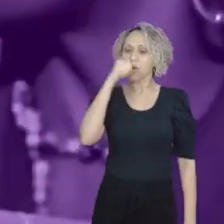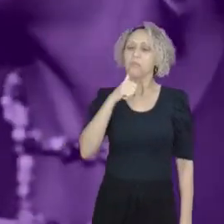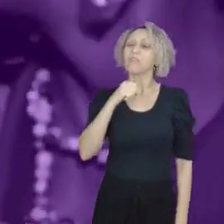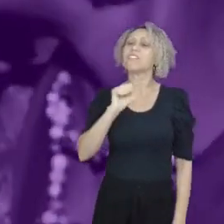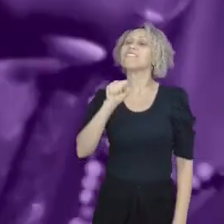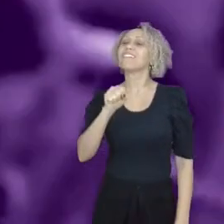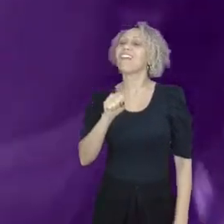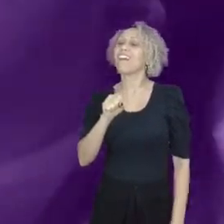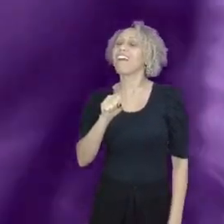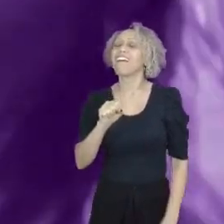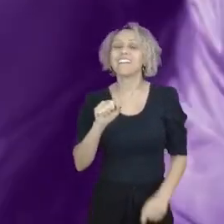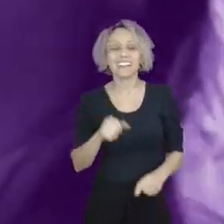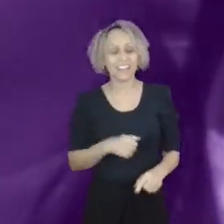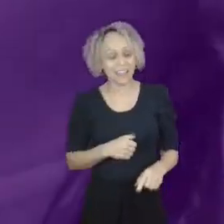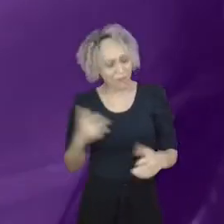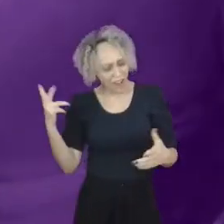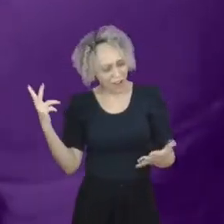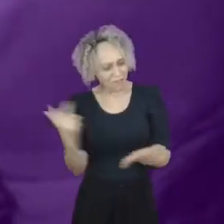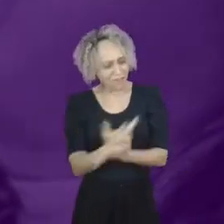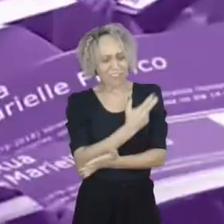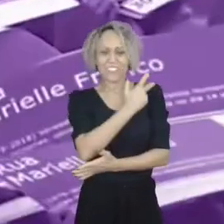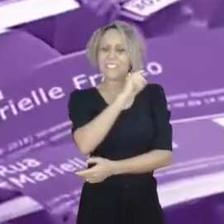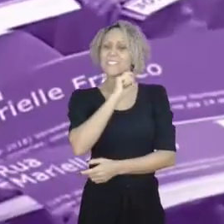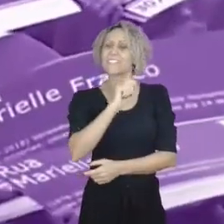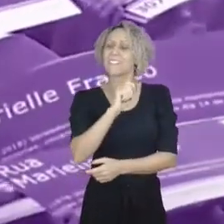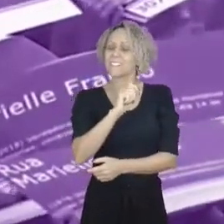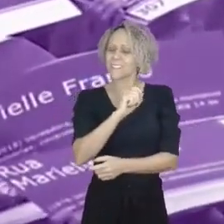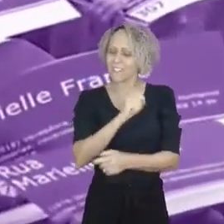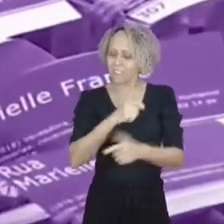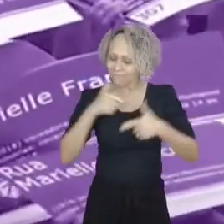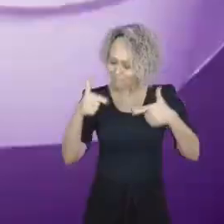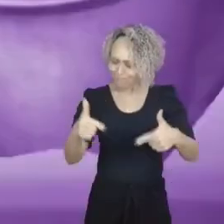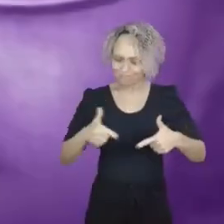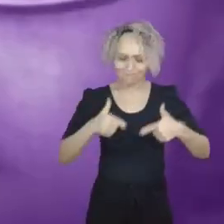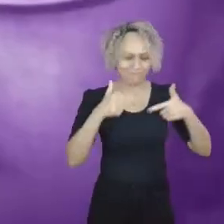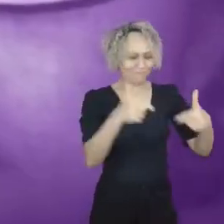pra fazer acontecer.